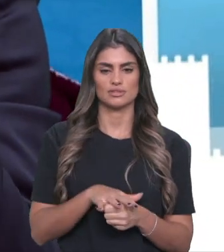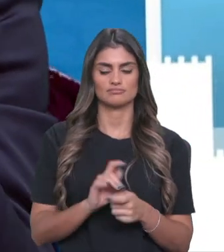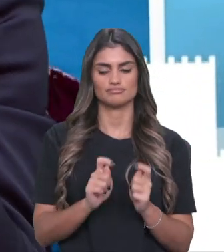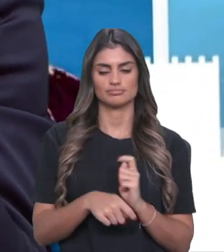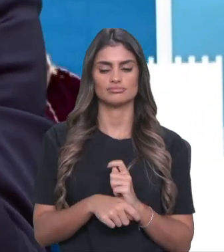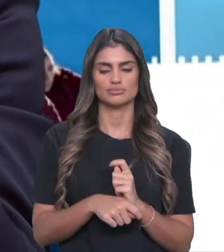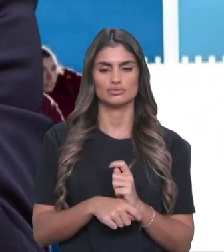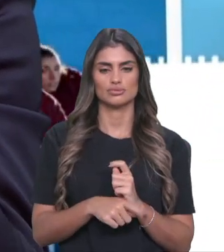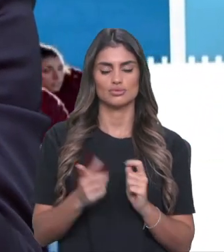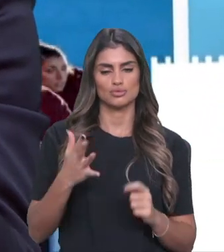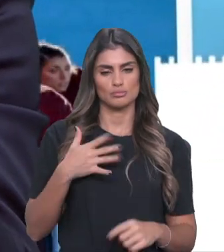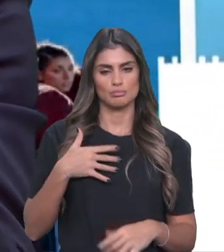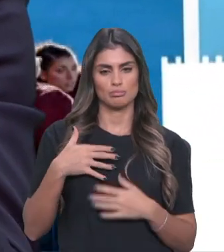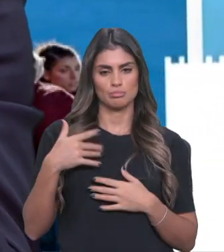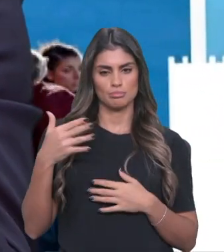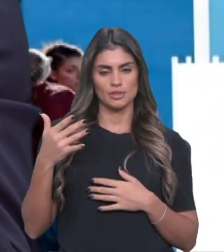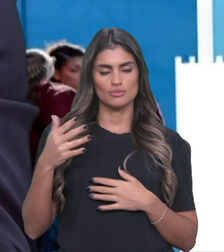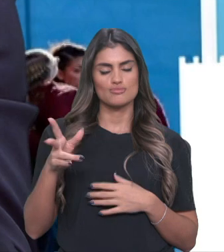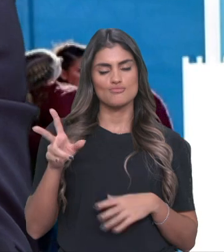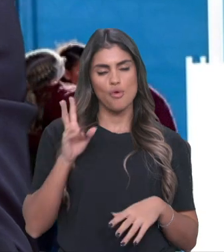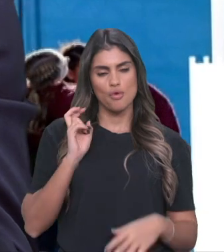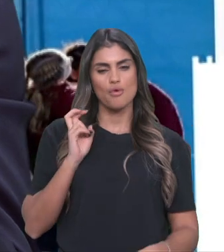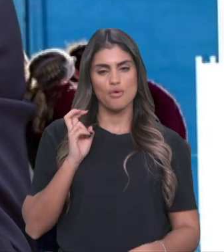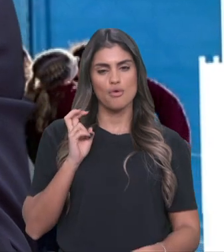do espírito, na escuta